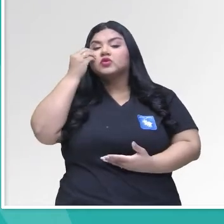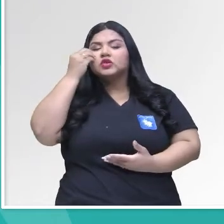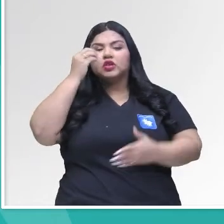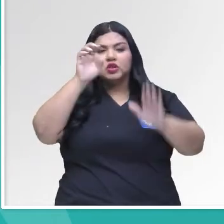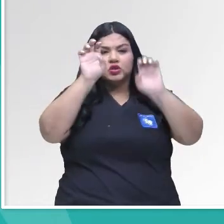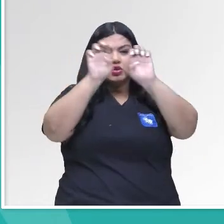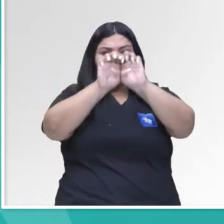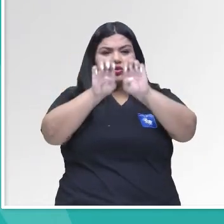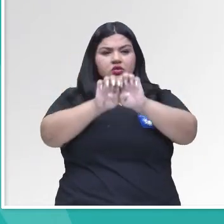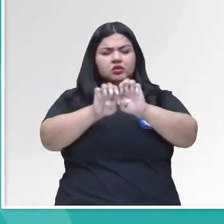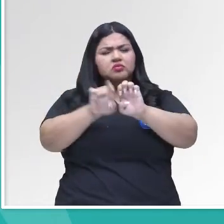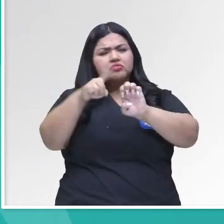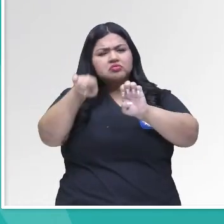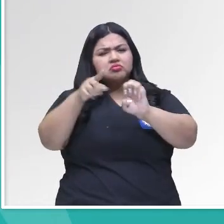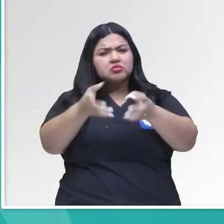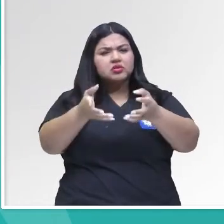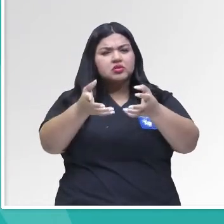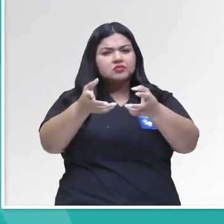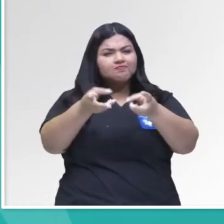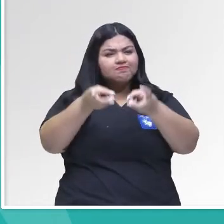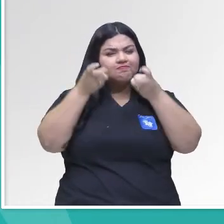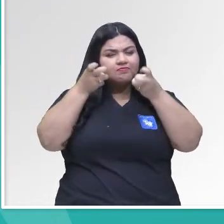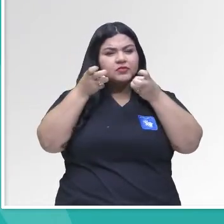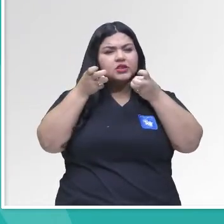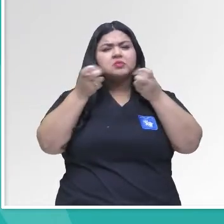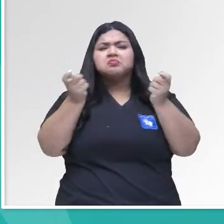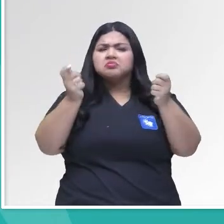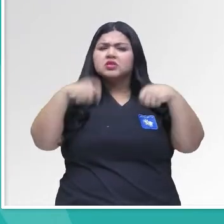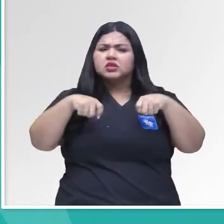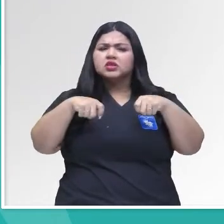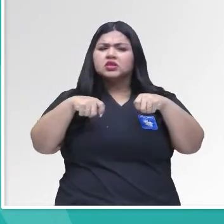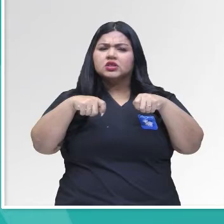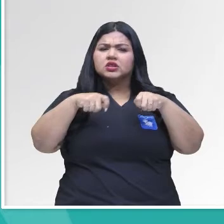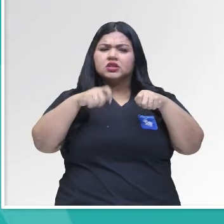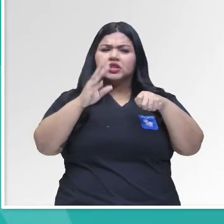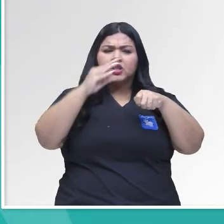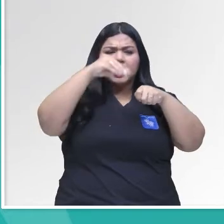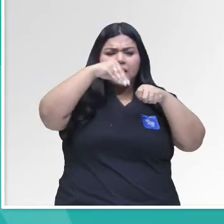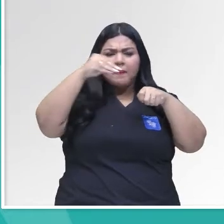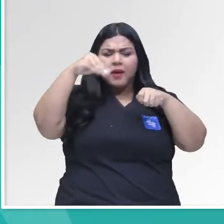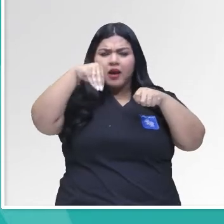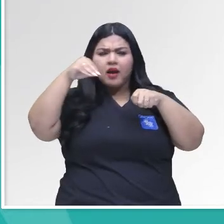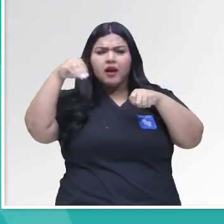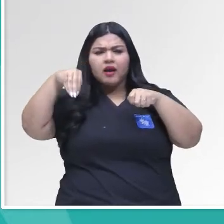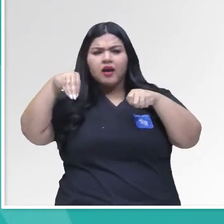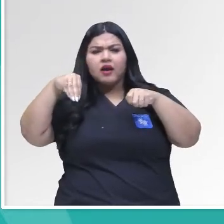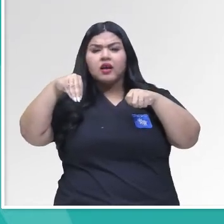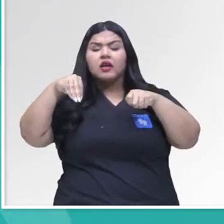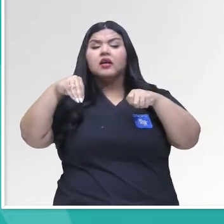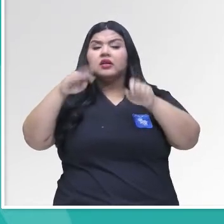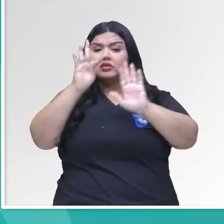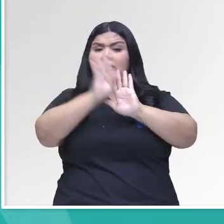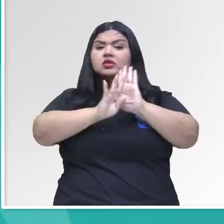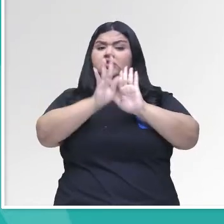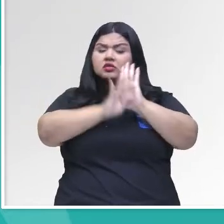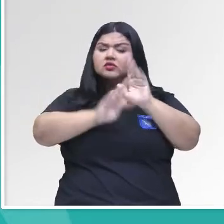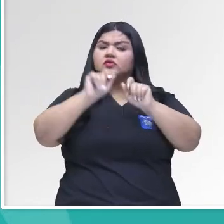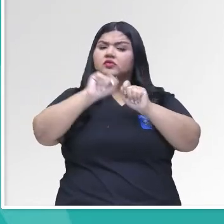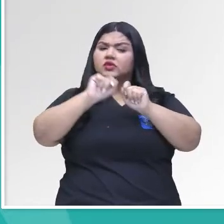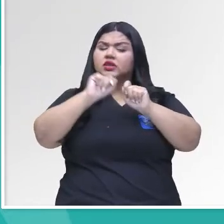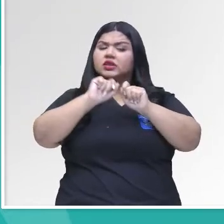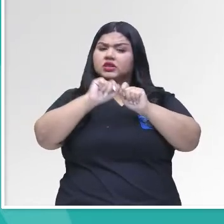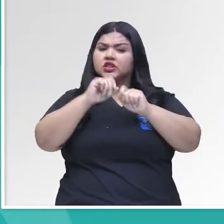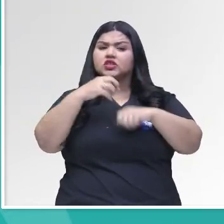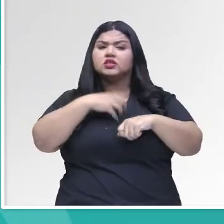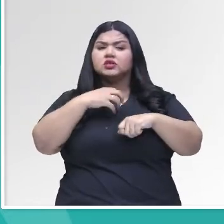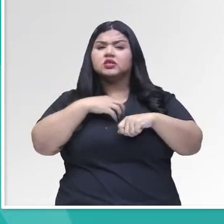estrutura, você percebe que é possível encaixar alguma dessas partes para que o texto faça sentido.